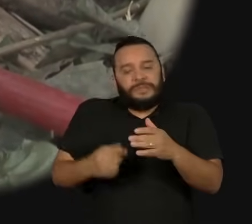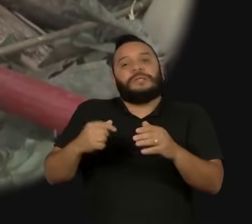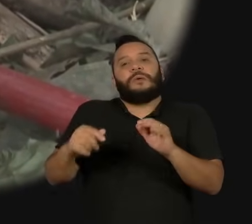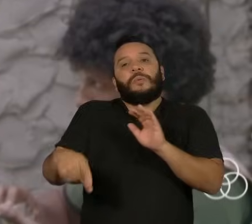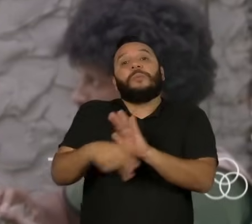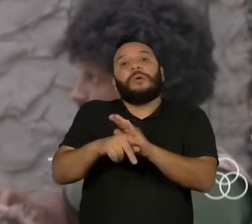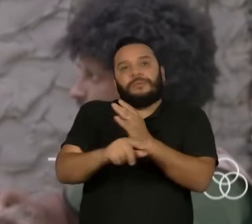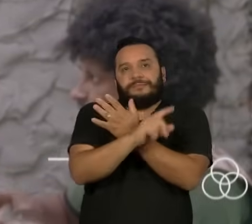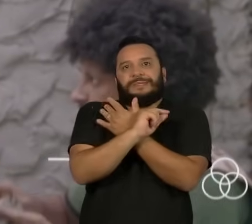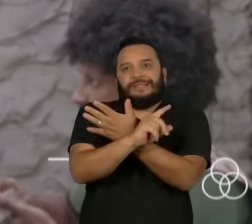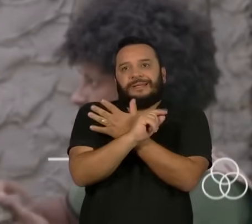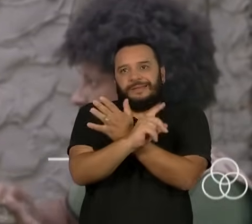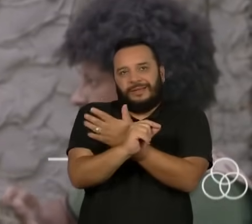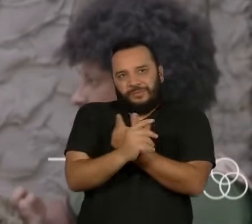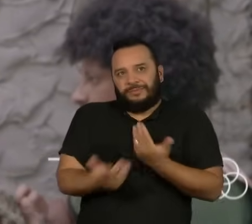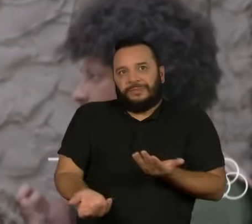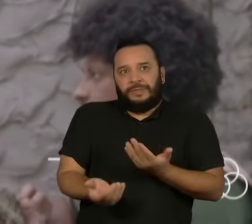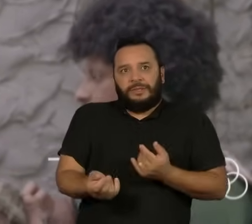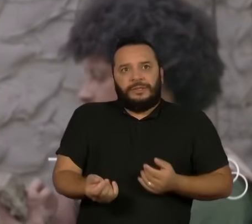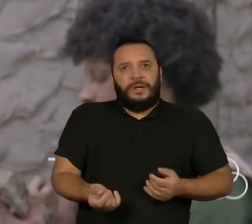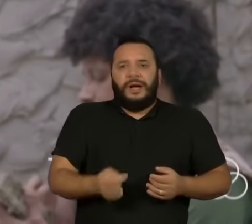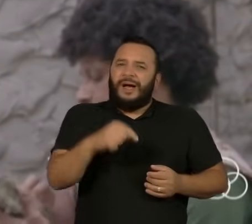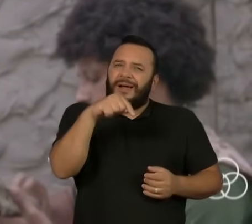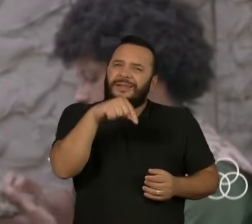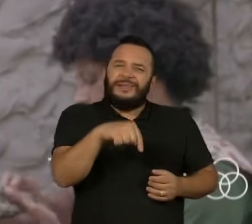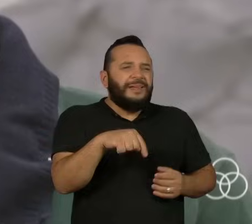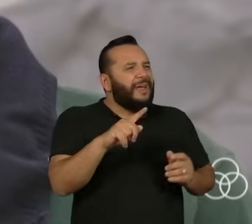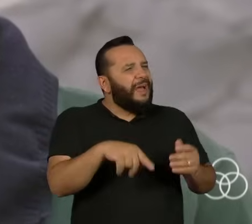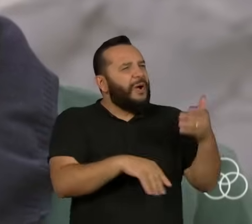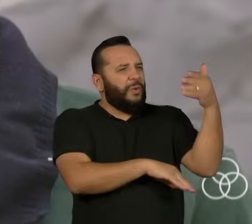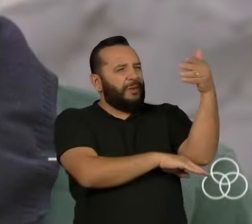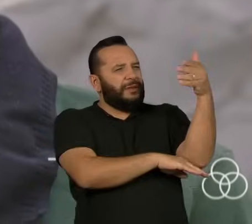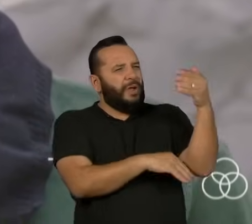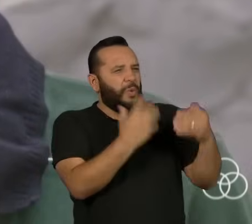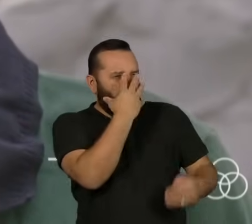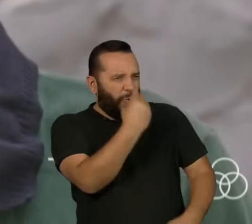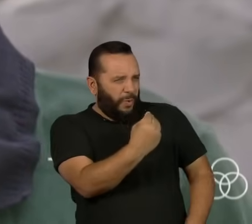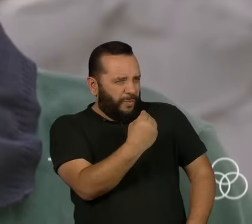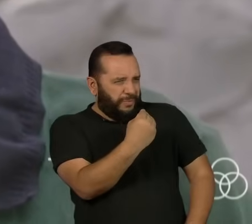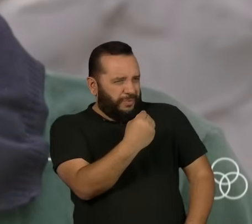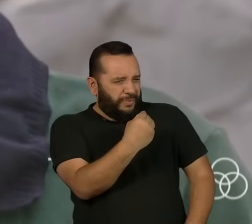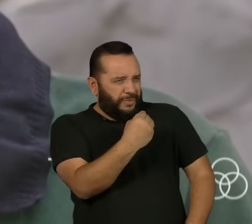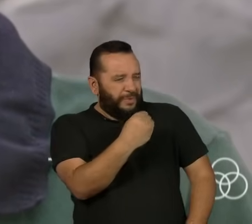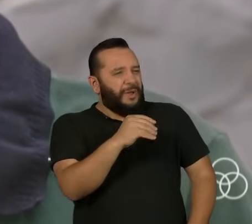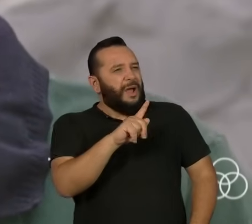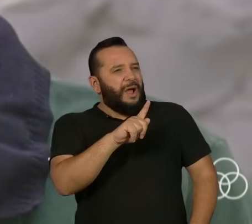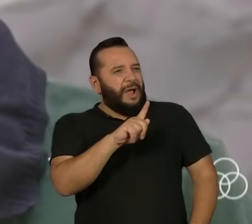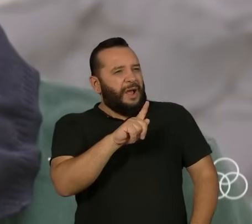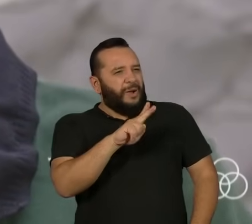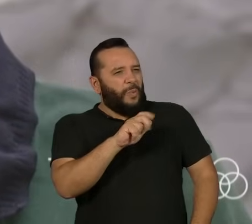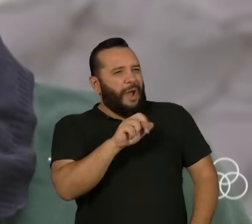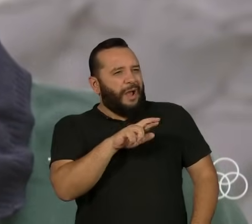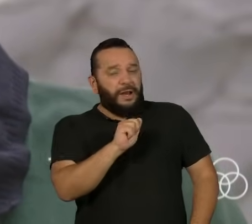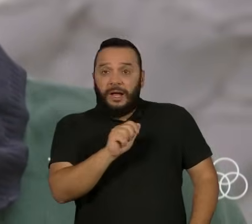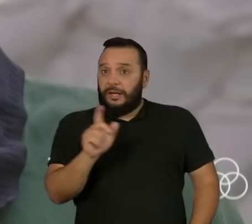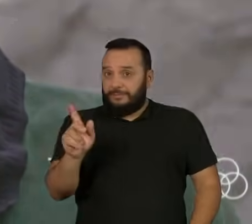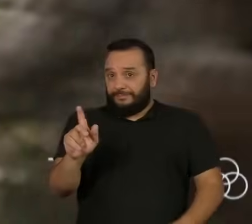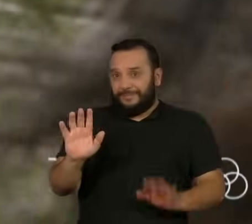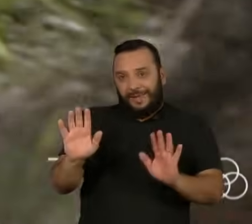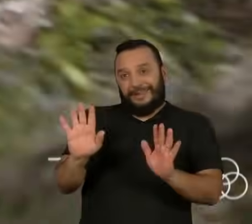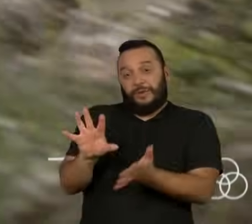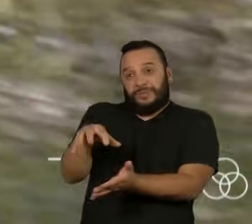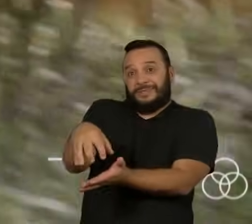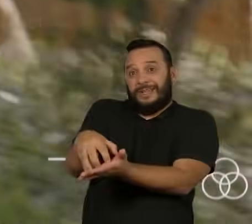Mato Grosso. Aqui é uma espécie de hotel de lobos-guará? Quase isso. Na verdade, aqui é um centro de reabilitação.